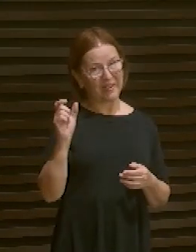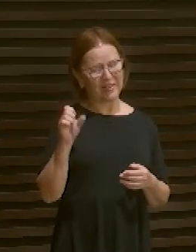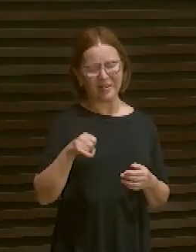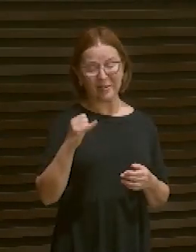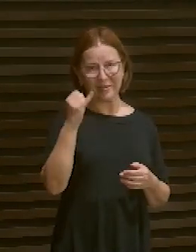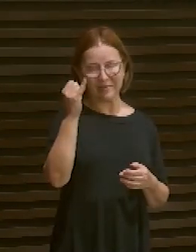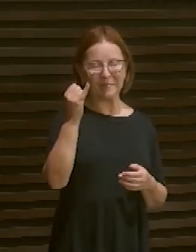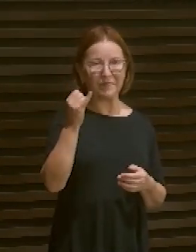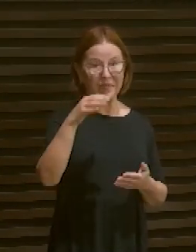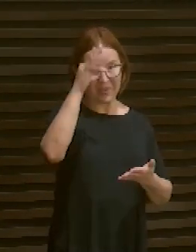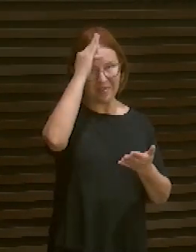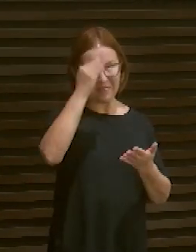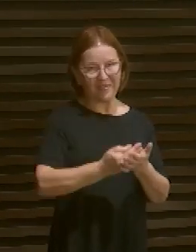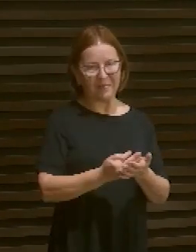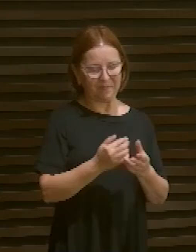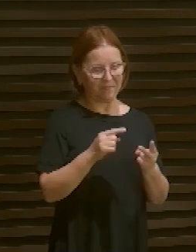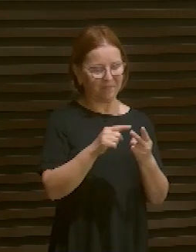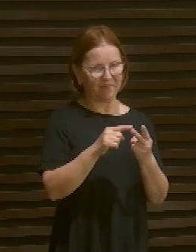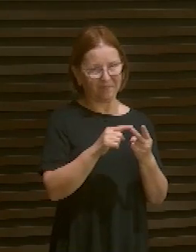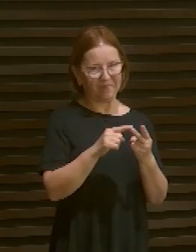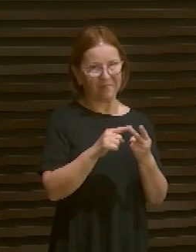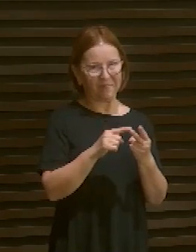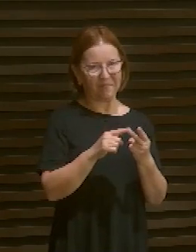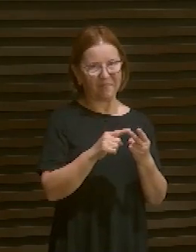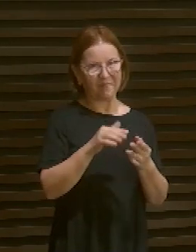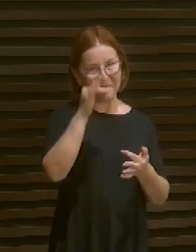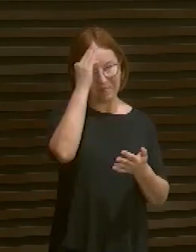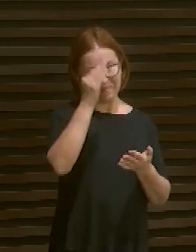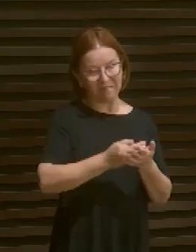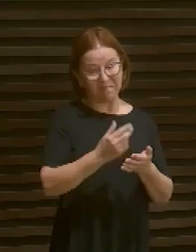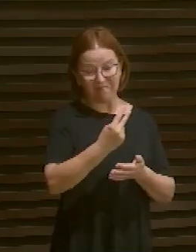chaves: fé, que olha para trás;